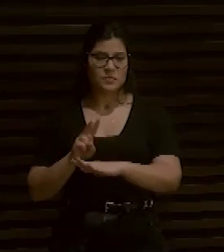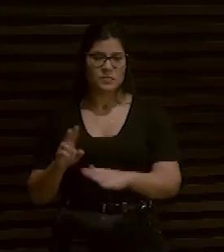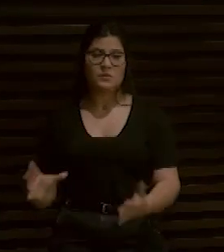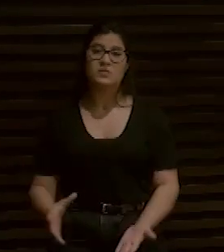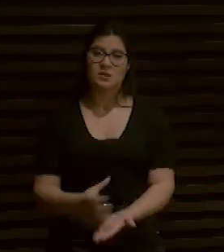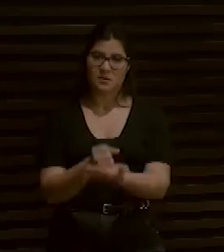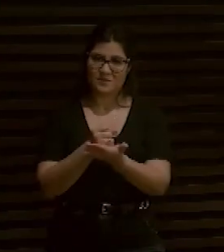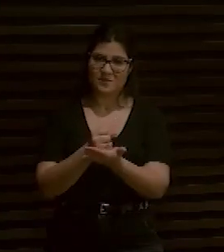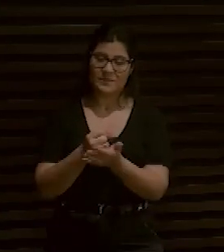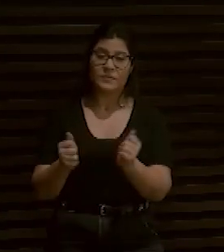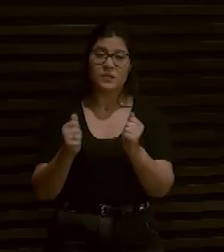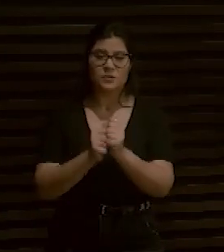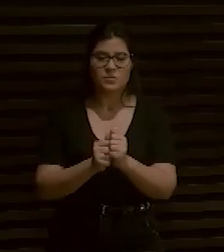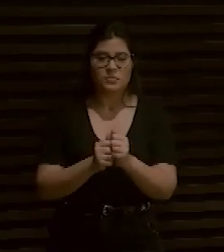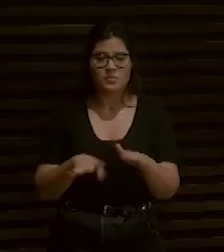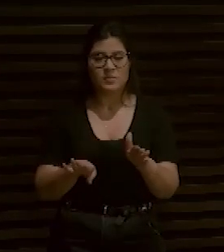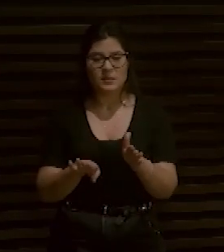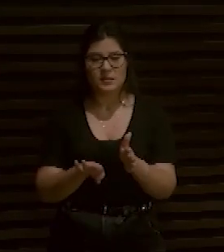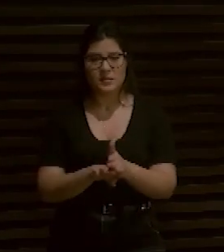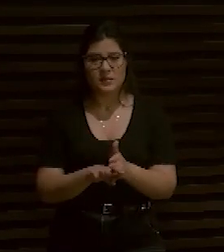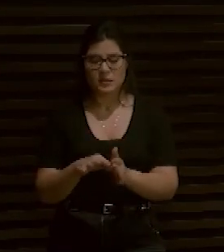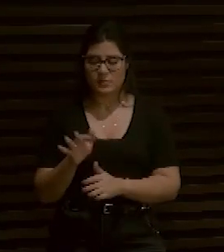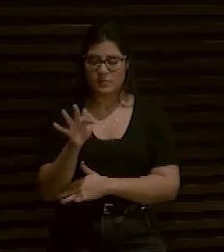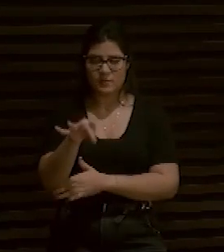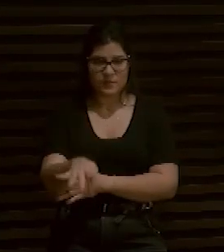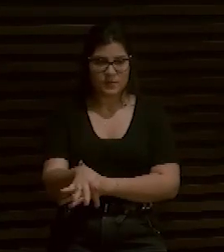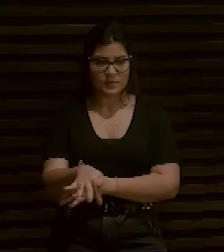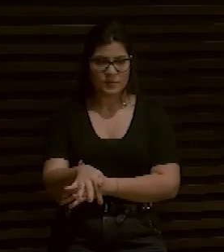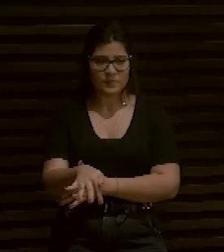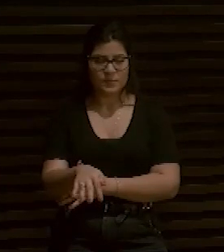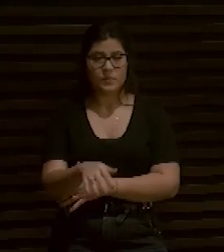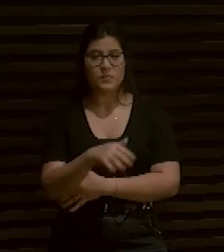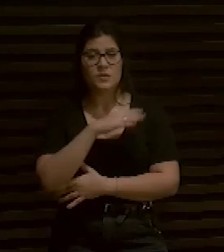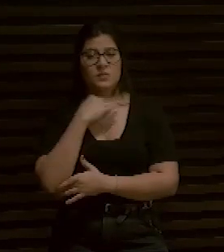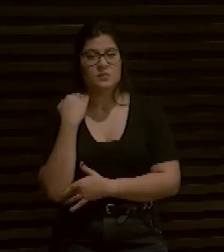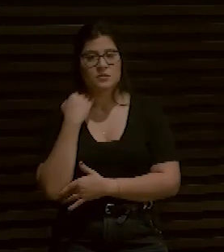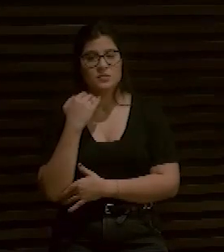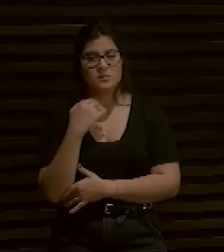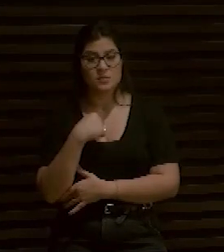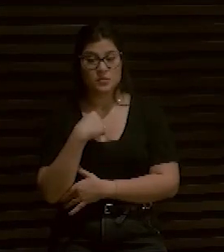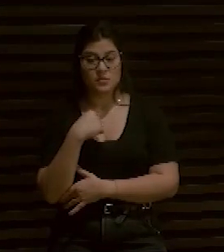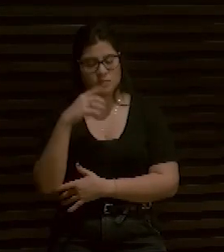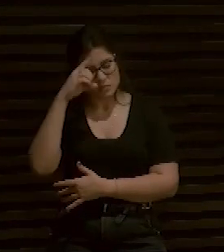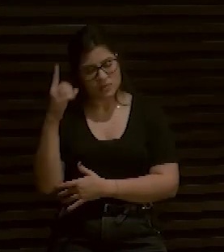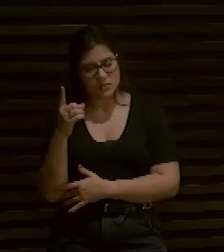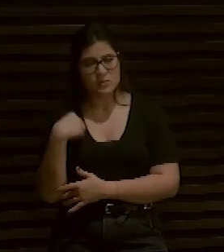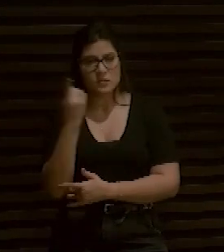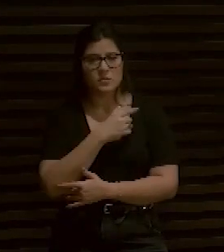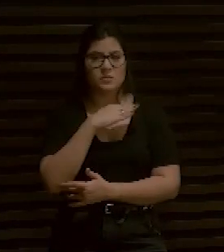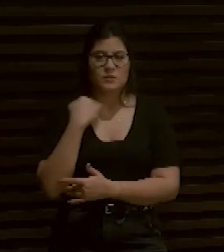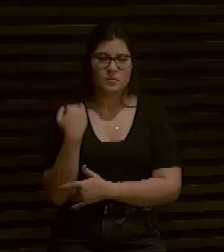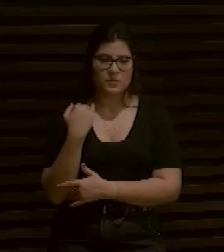o fim. Até o dia que Ele voltar, ou até o dia que morrermos, e descansarmos para guardar o dia da